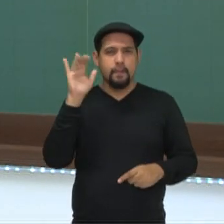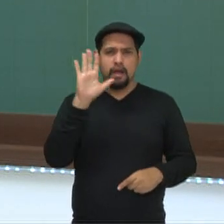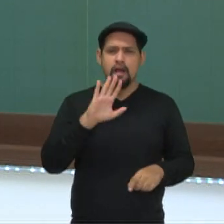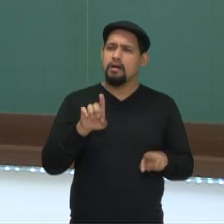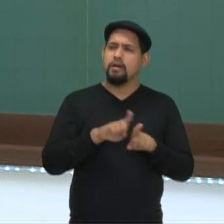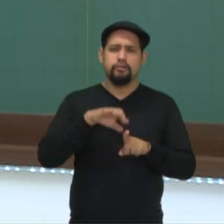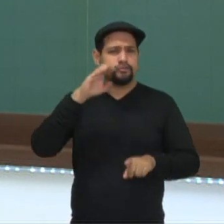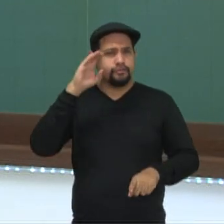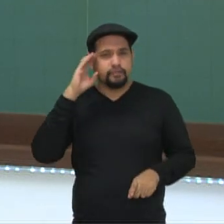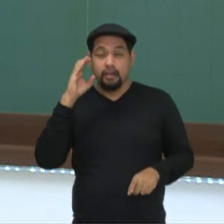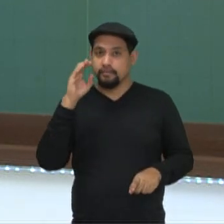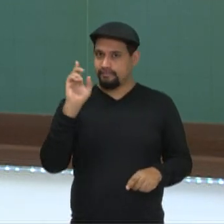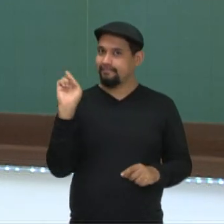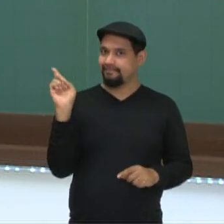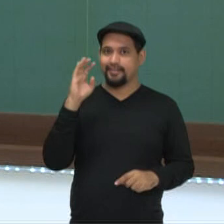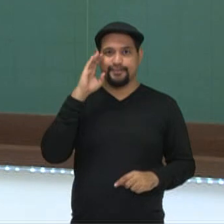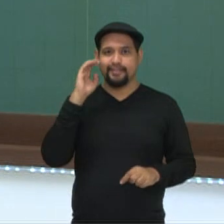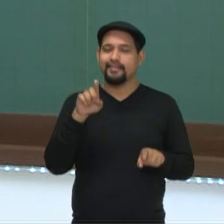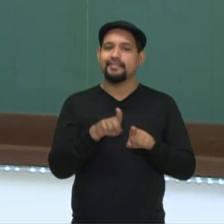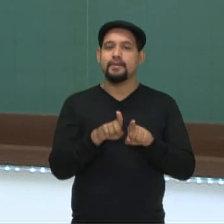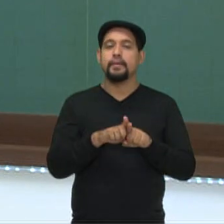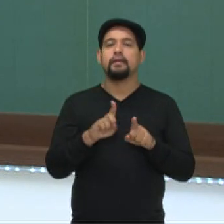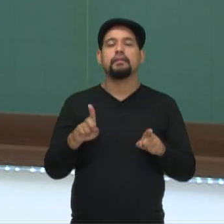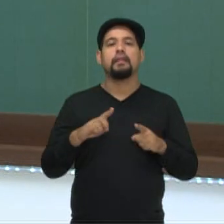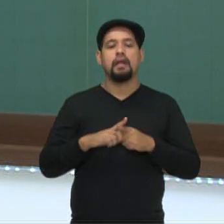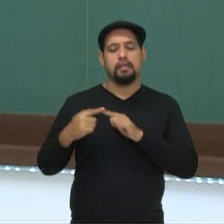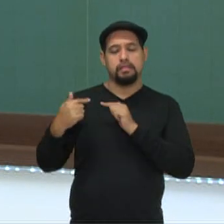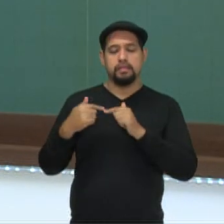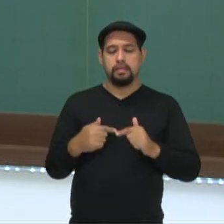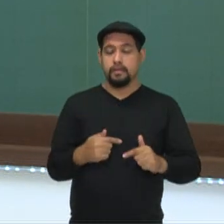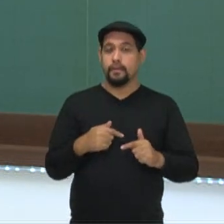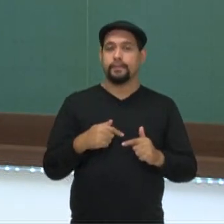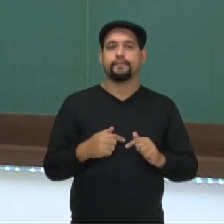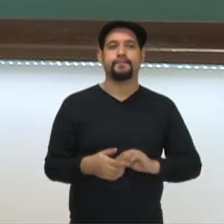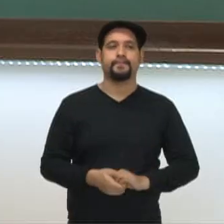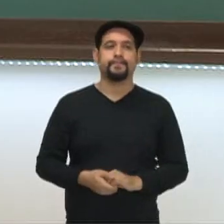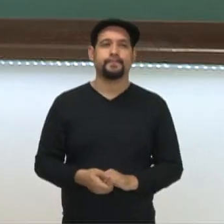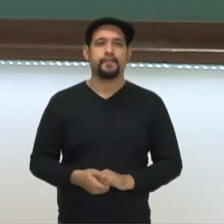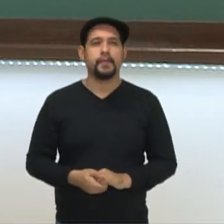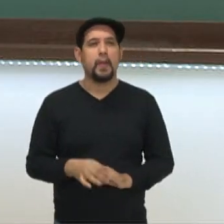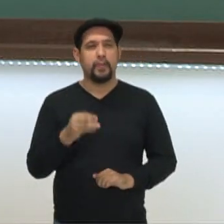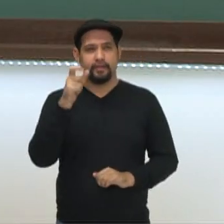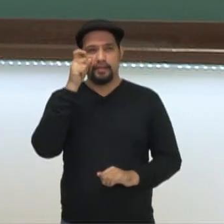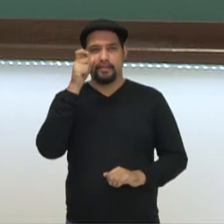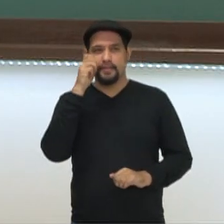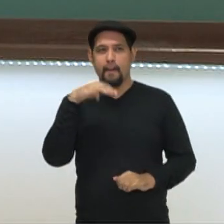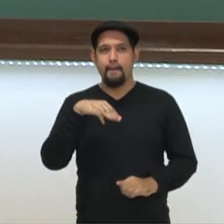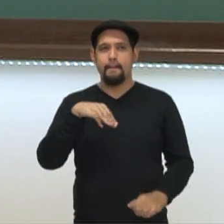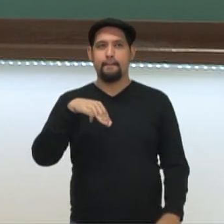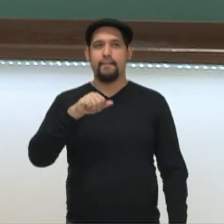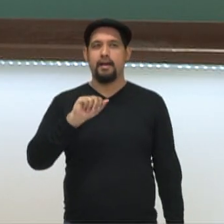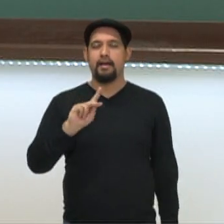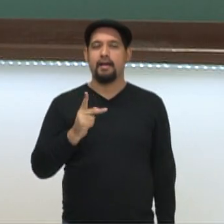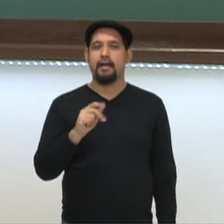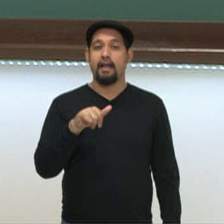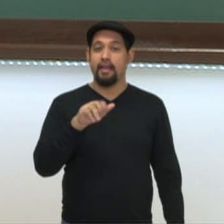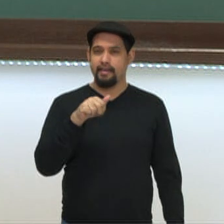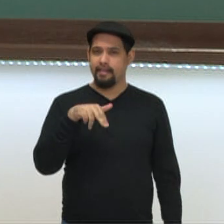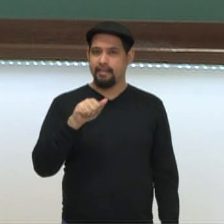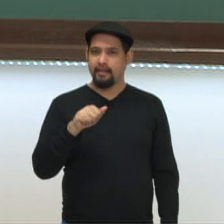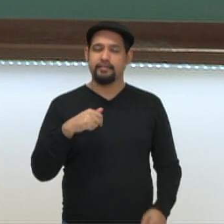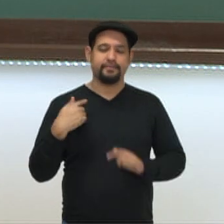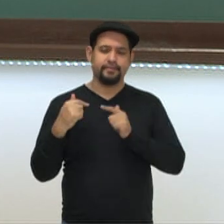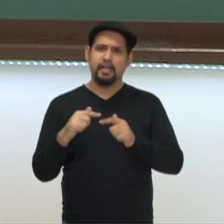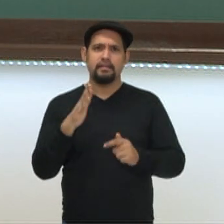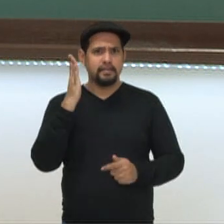chinês, Chengquan, da tradição Mahayana. Bem interessante. Vocês já conheciam? Sabiam que nós temos